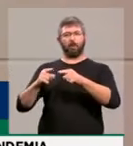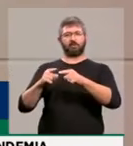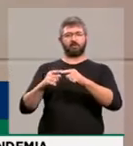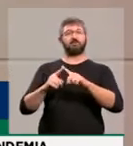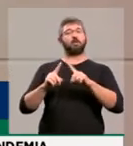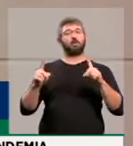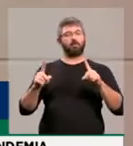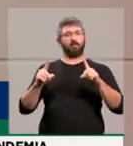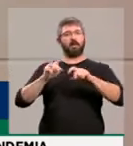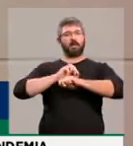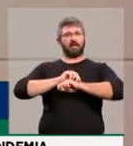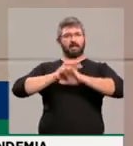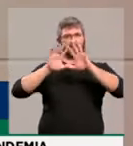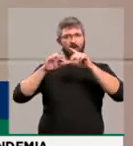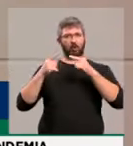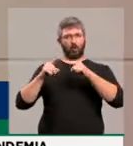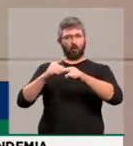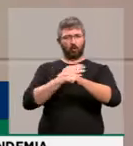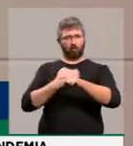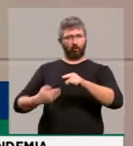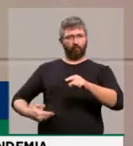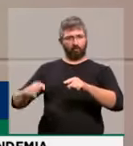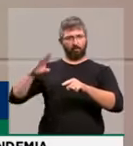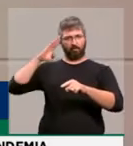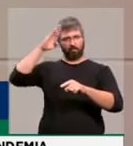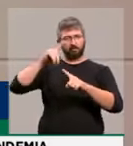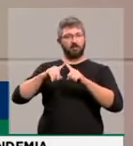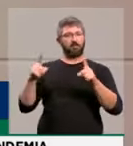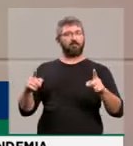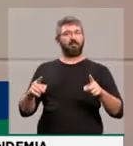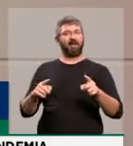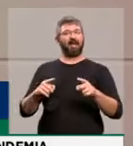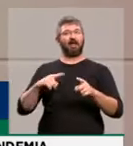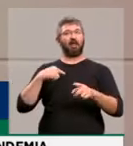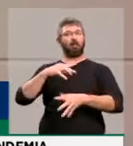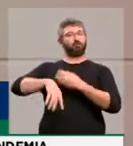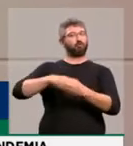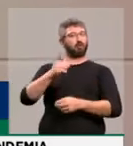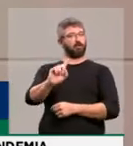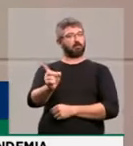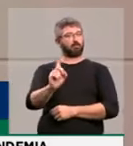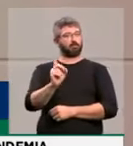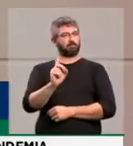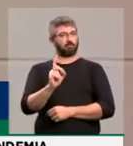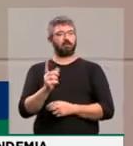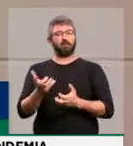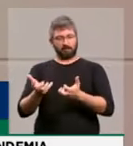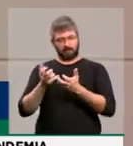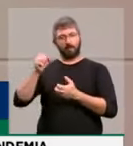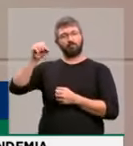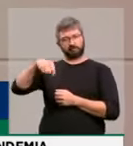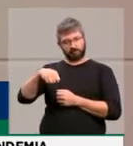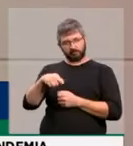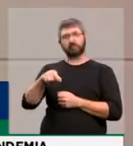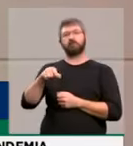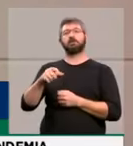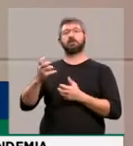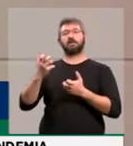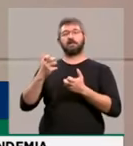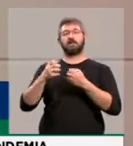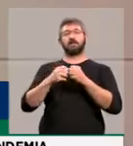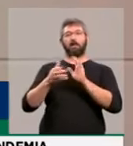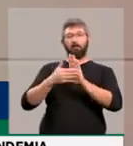oposição clara ao governo Bolsonaro, mas nós não confundimos as coisas. Nós desejamos, sim, derrotar